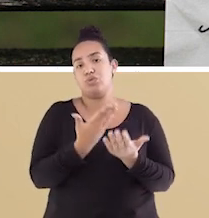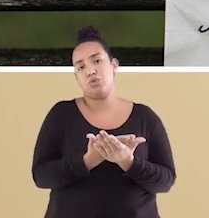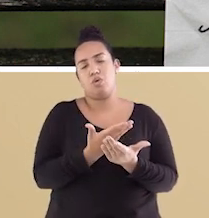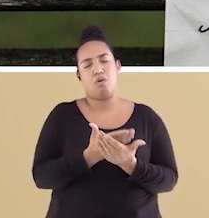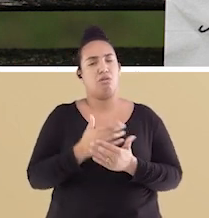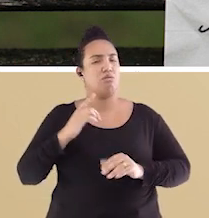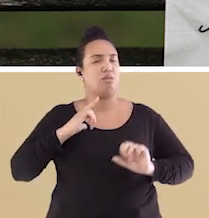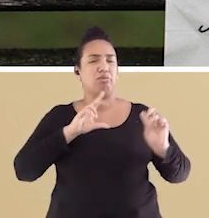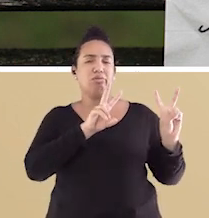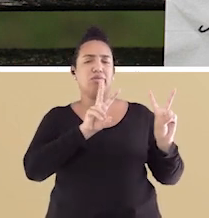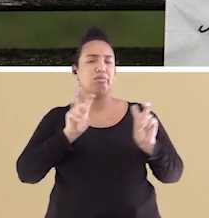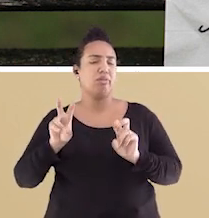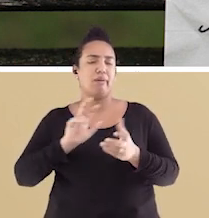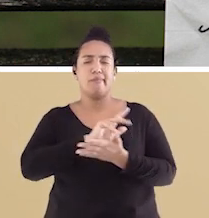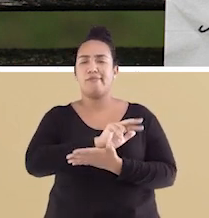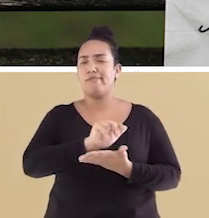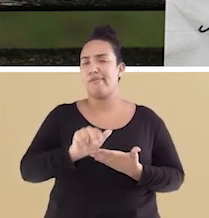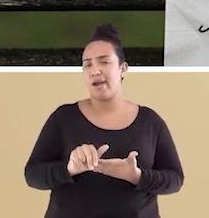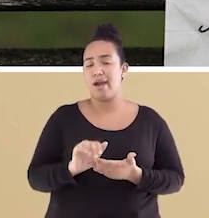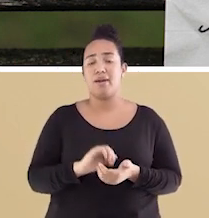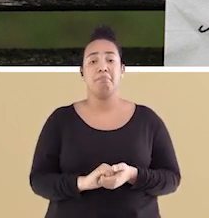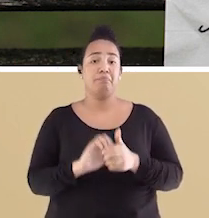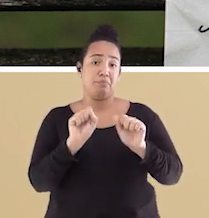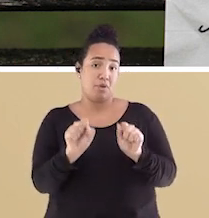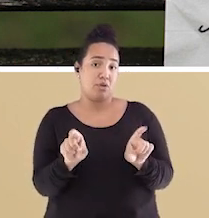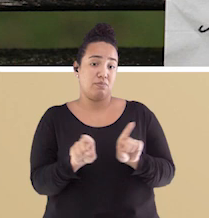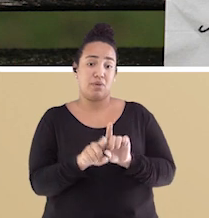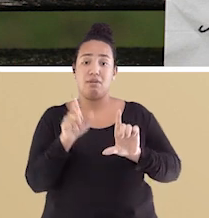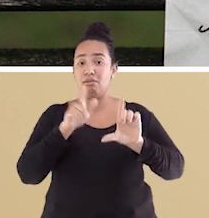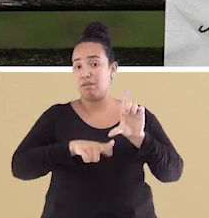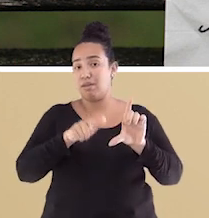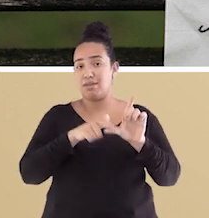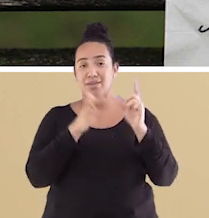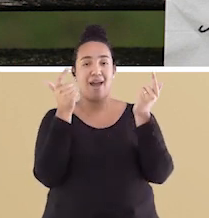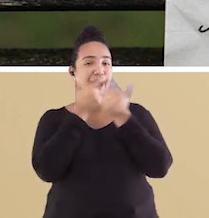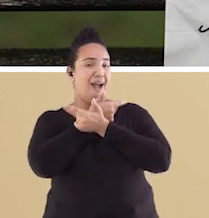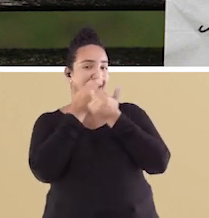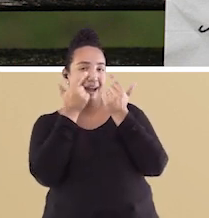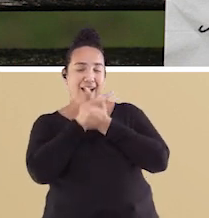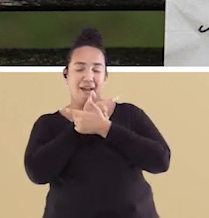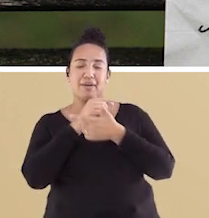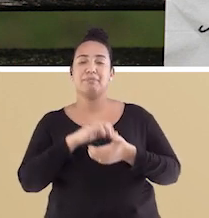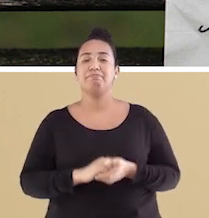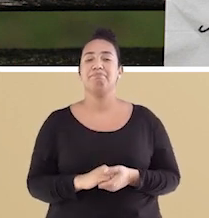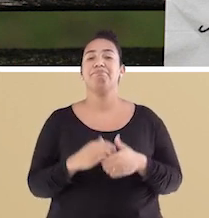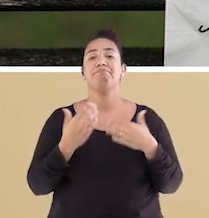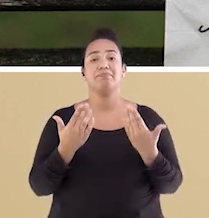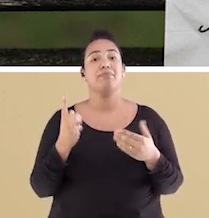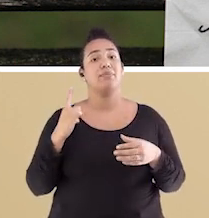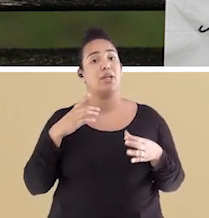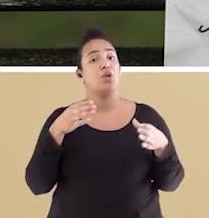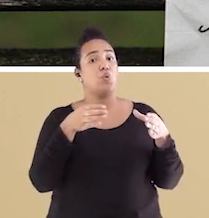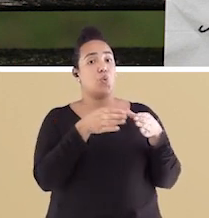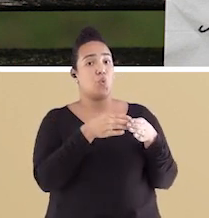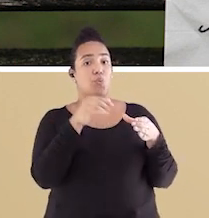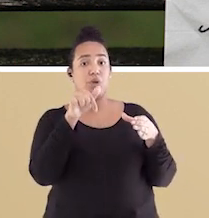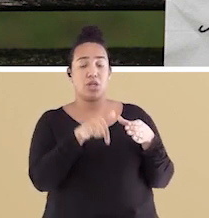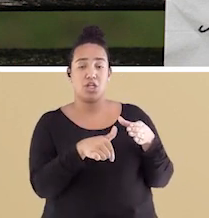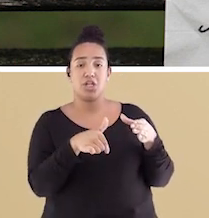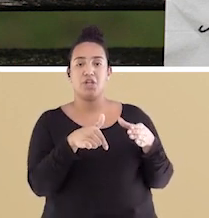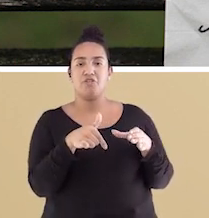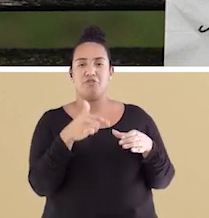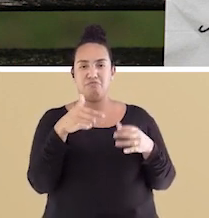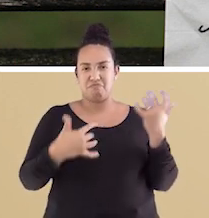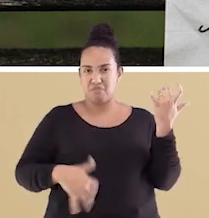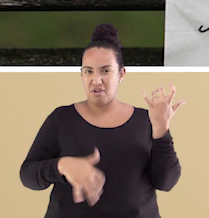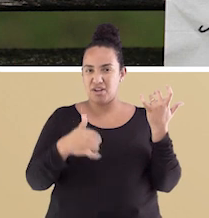temas. Pode ser uma letra engraçada também. Existem várias bandas e artistas que fazem letras cômicas e fazem sucesso